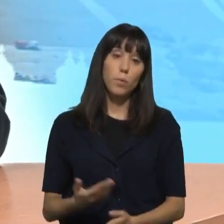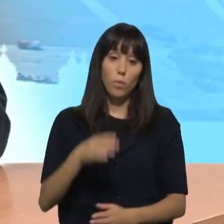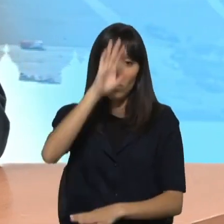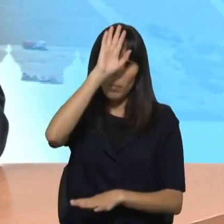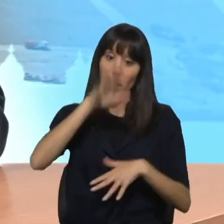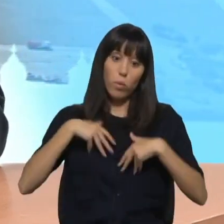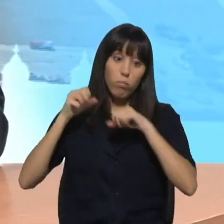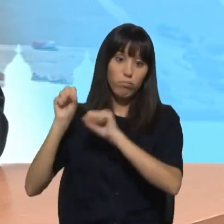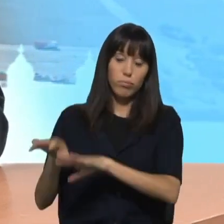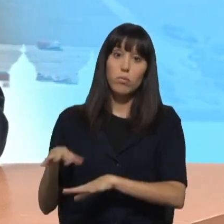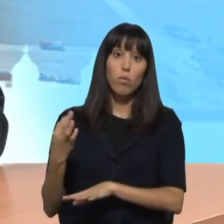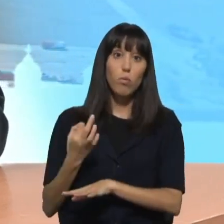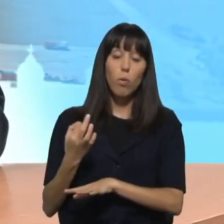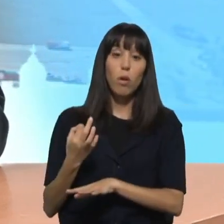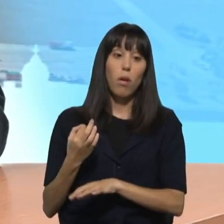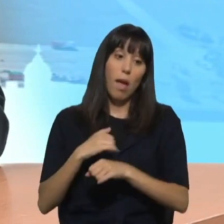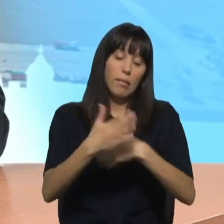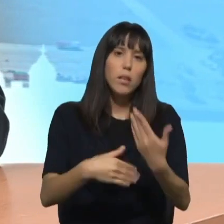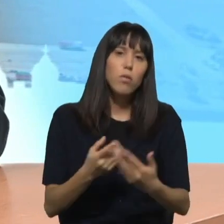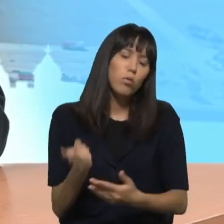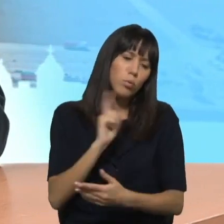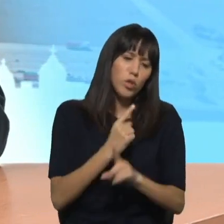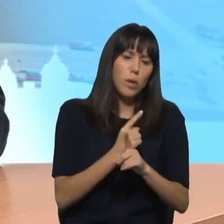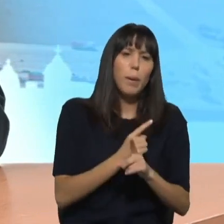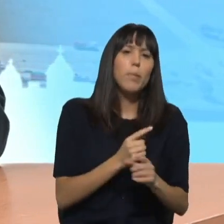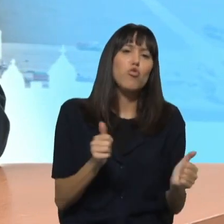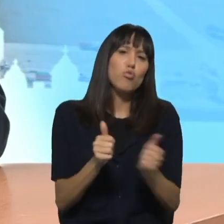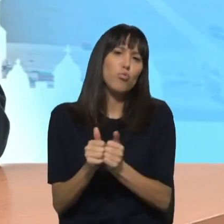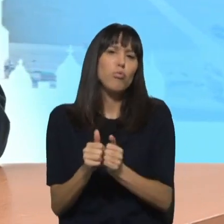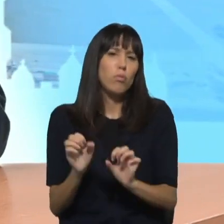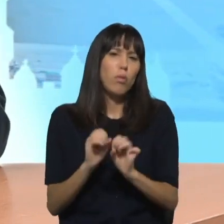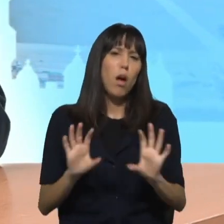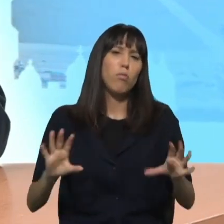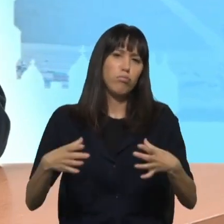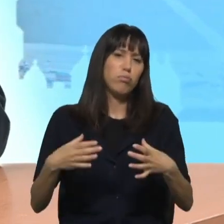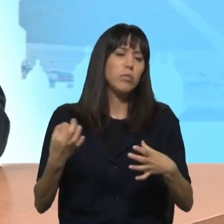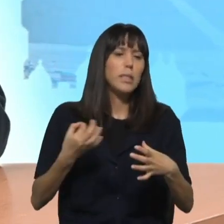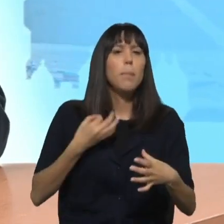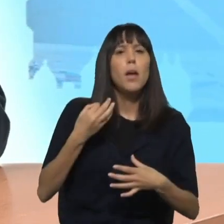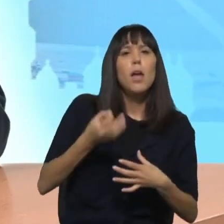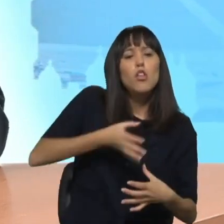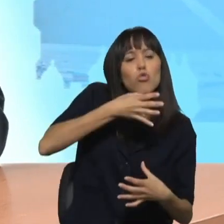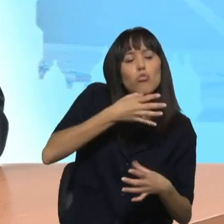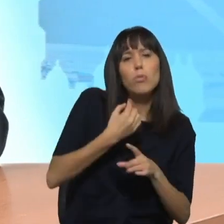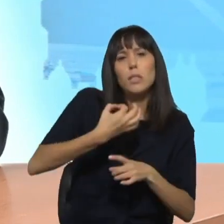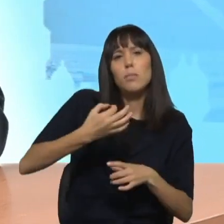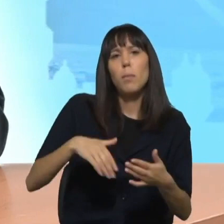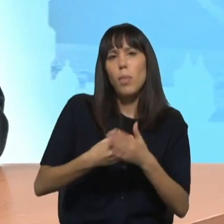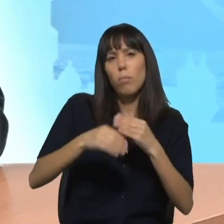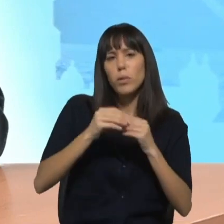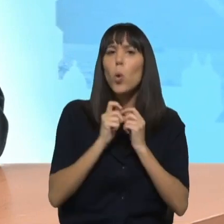ao papado ativo, embora depois tenha-se mantido sempre na retaguarda como orante, para sustentar na